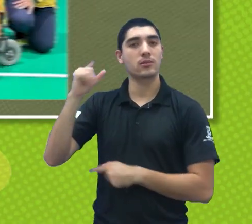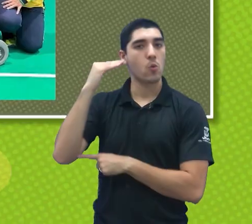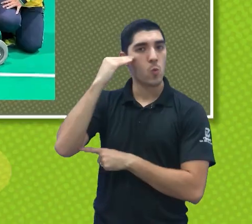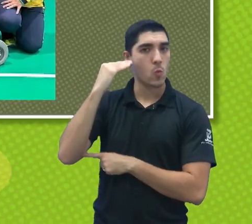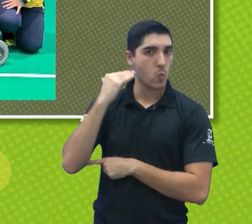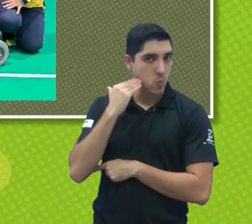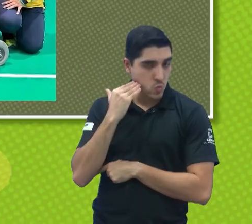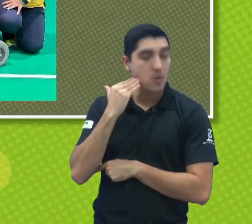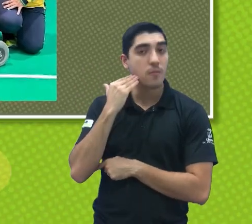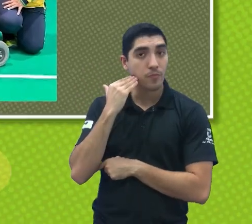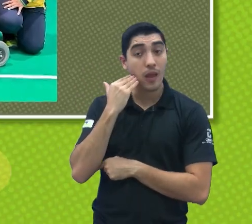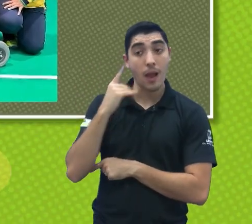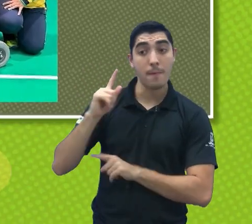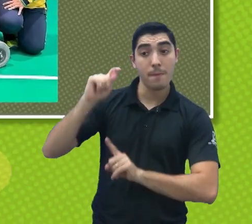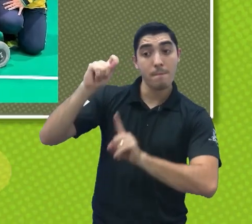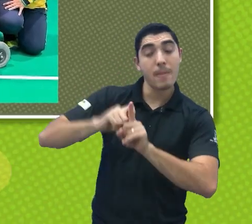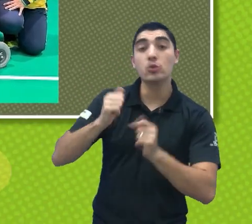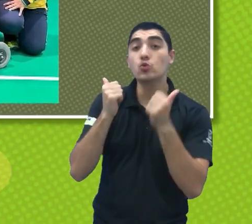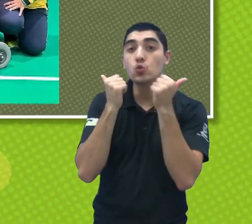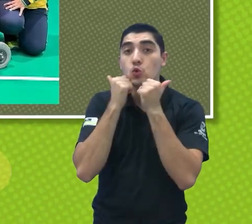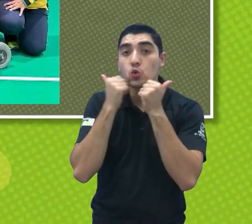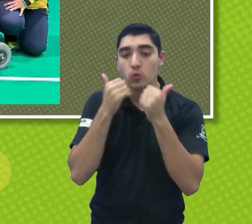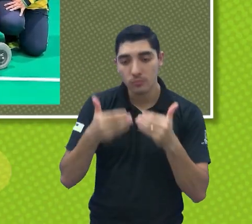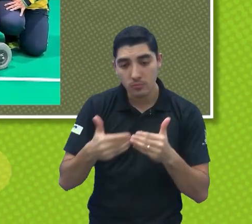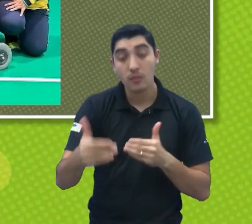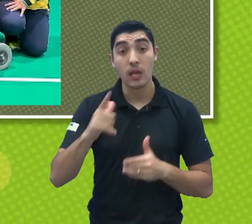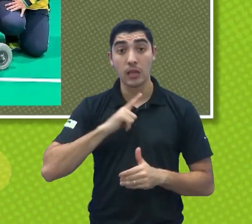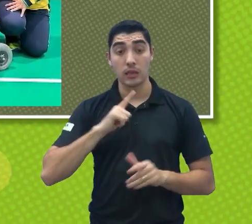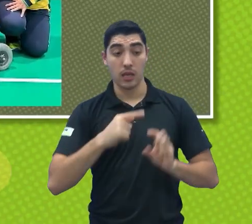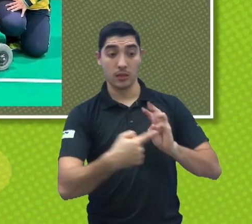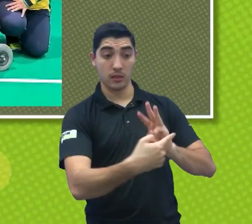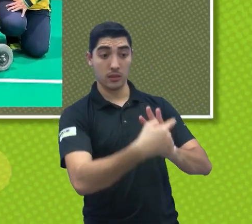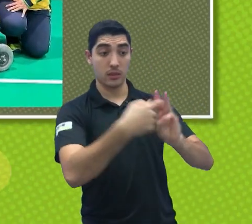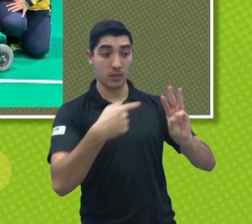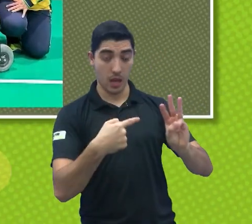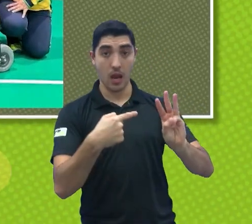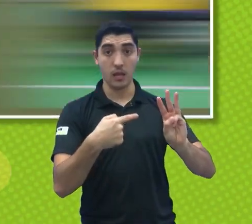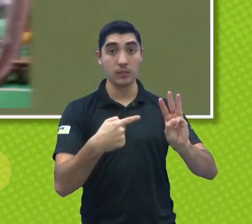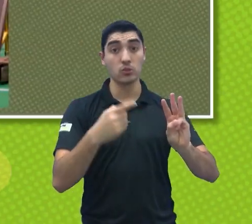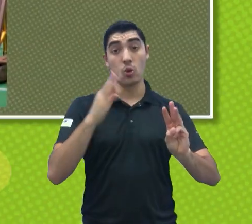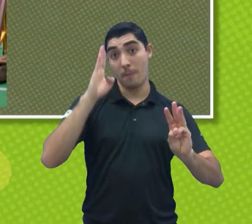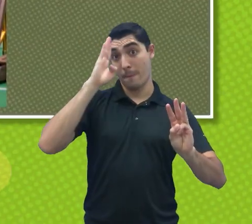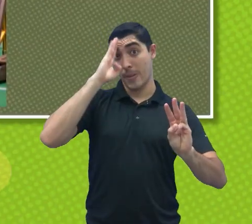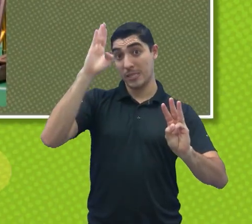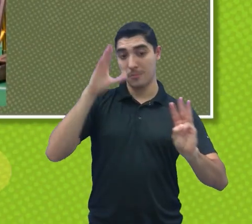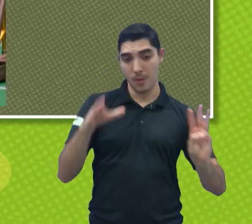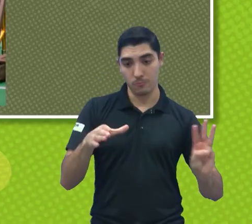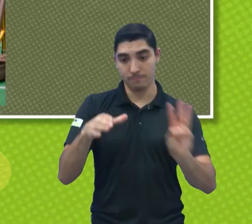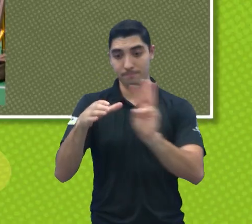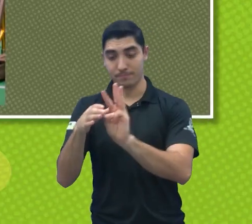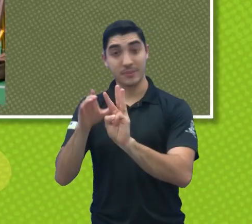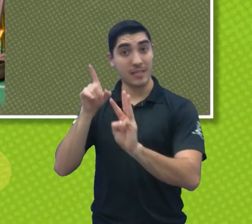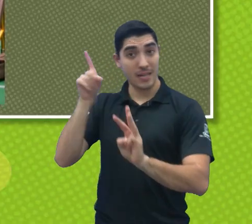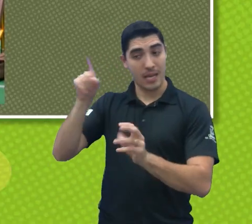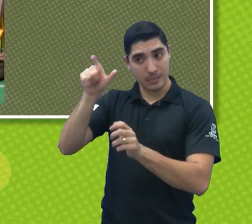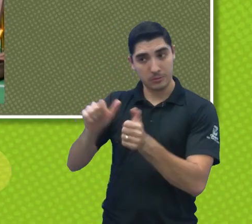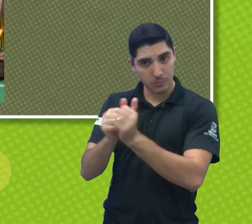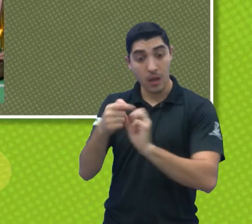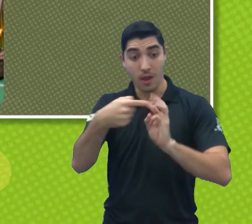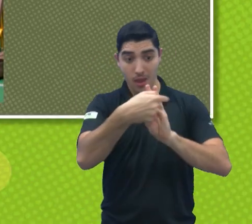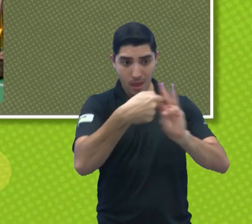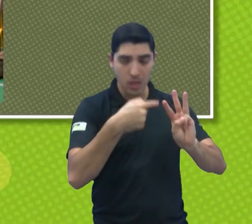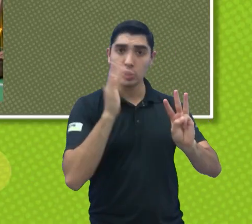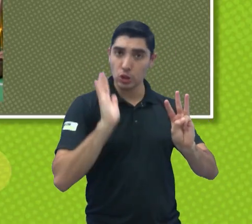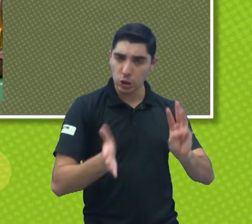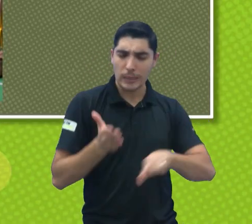segundo semestre. E a gente tem, né, 3 atletas aí que fazem parte do grupo principal e estão em treinamento, em preparação,